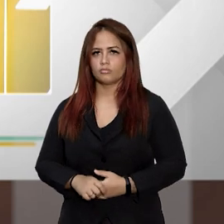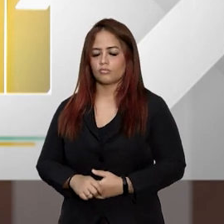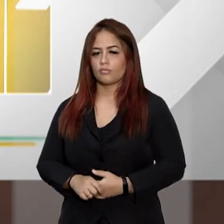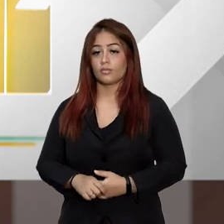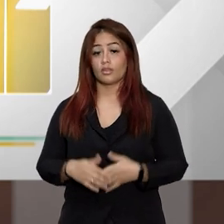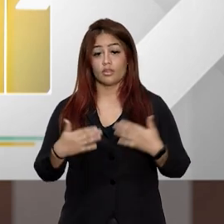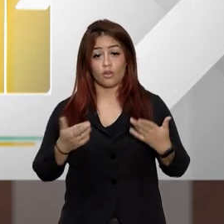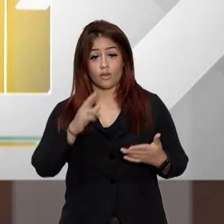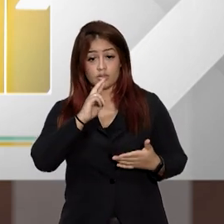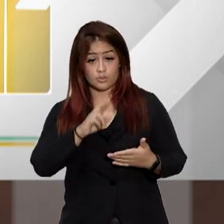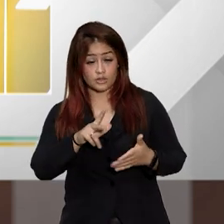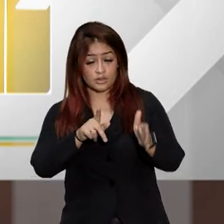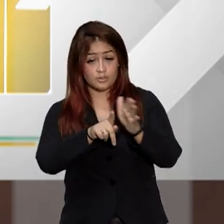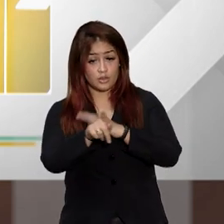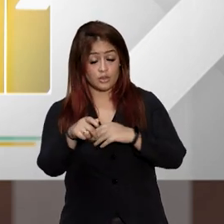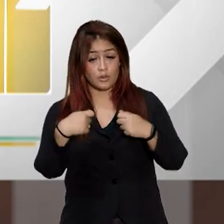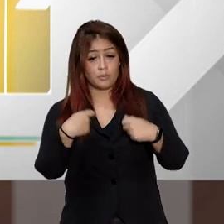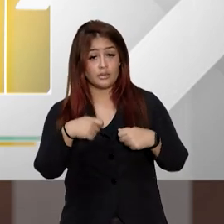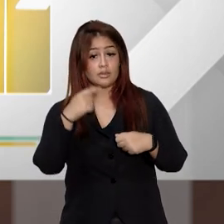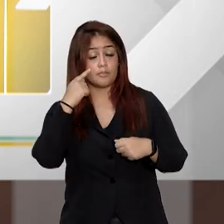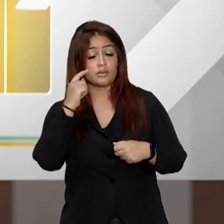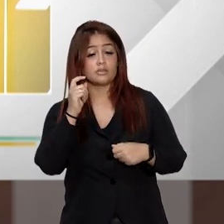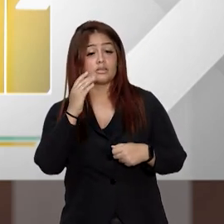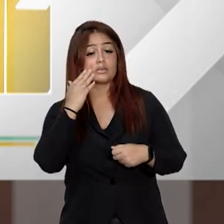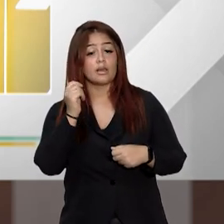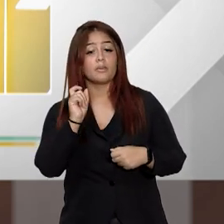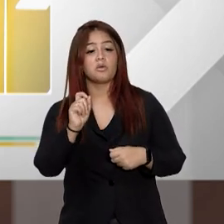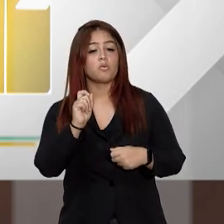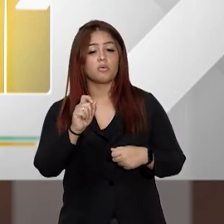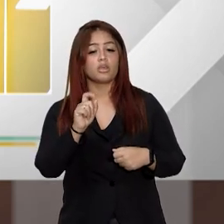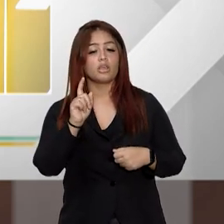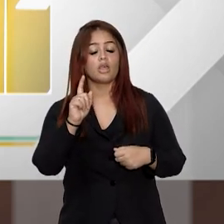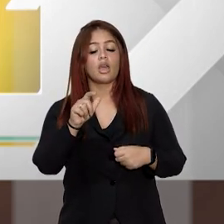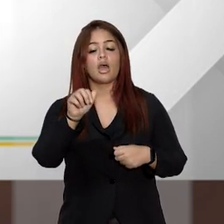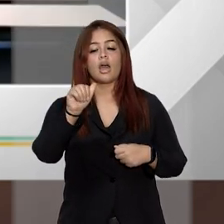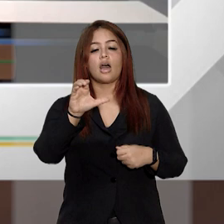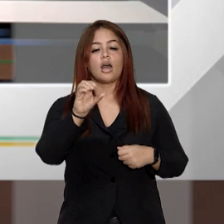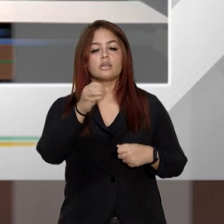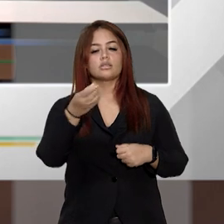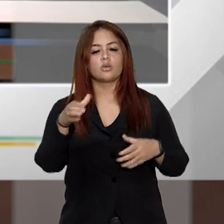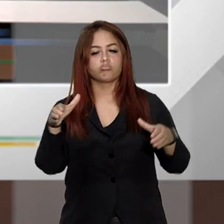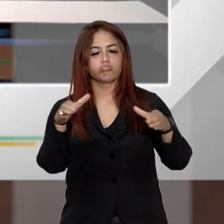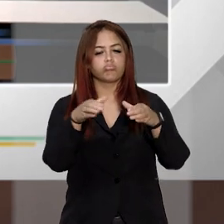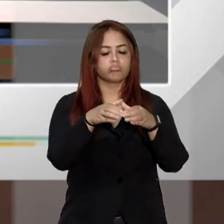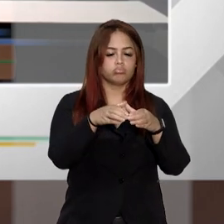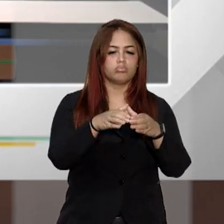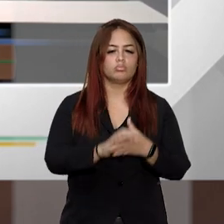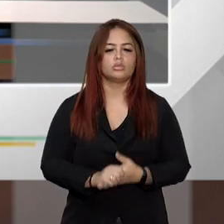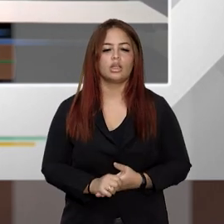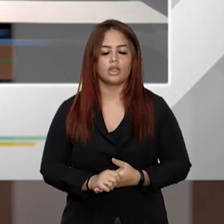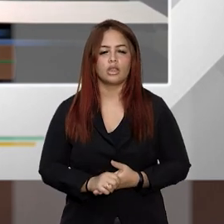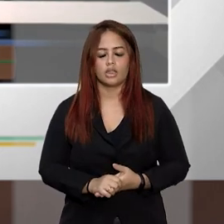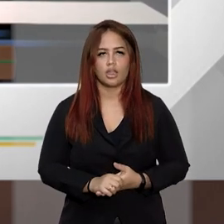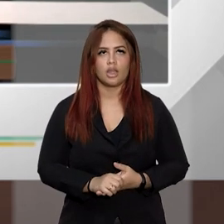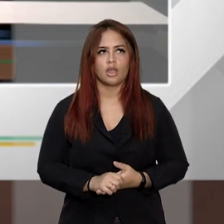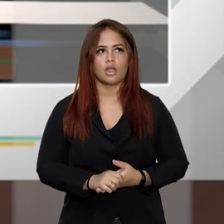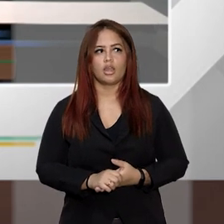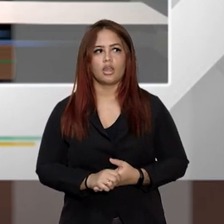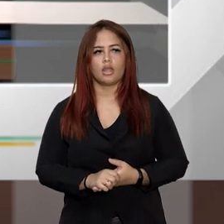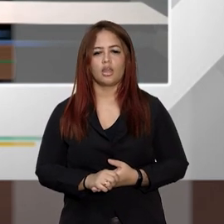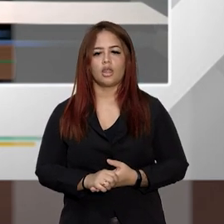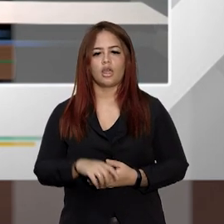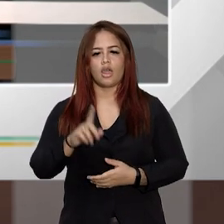Para responder a essa pergunta, a gente tem que ter em mente o que é uma ação coletiva, né? Porque a ação coletiva ela é aquele